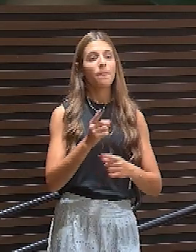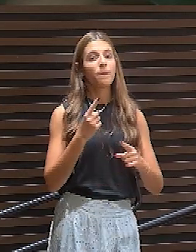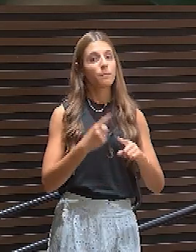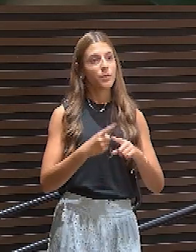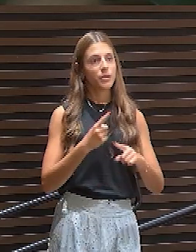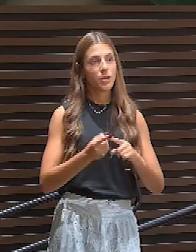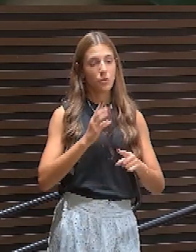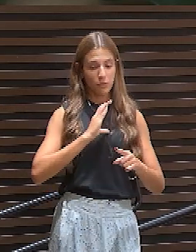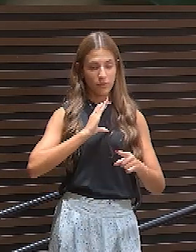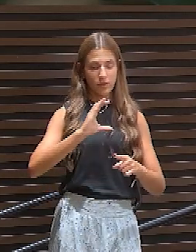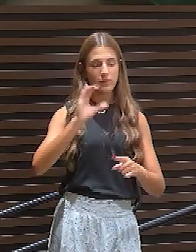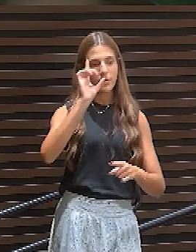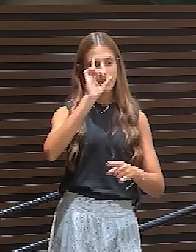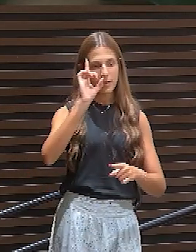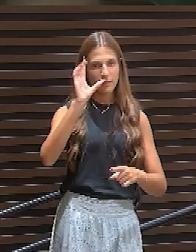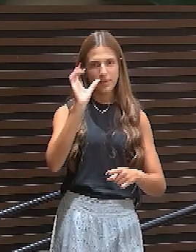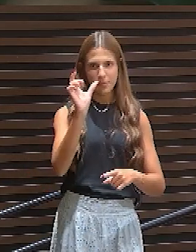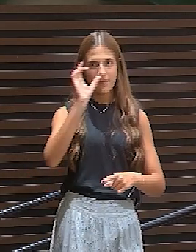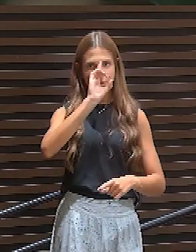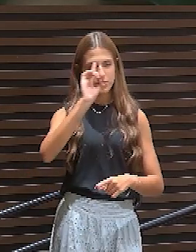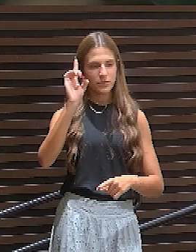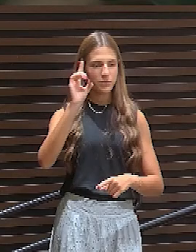palavra.